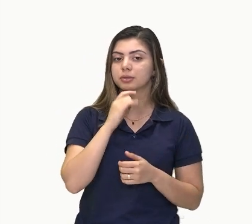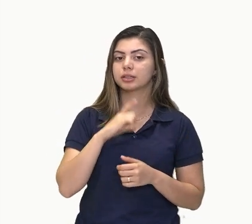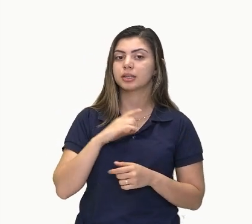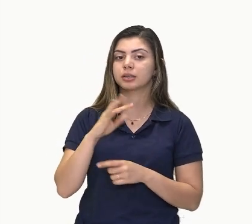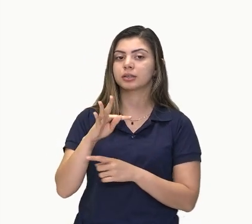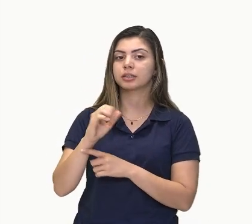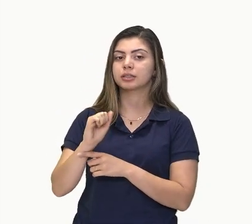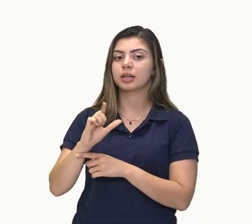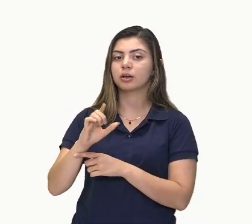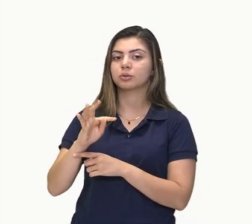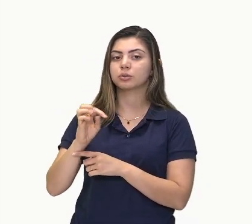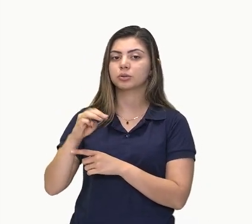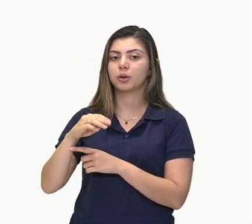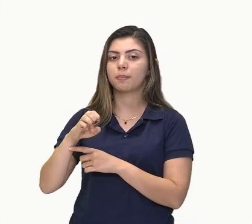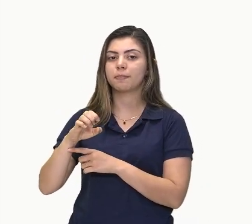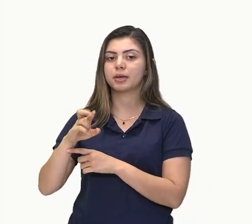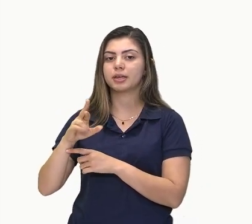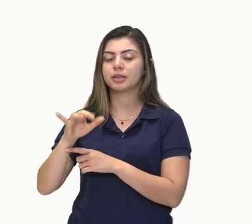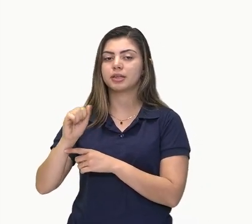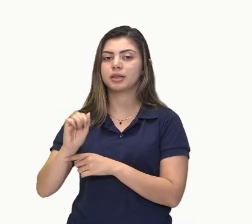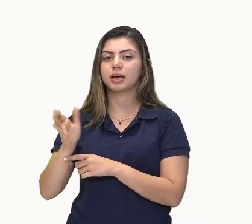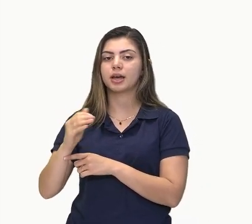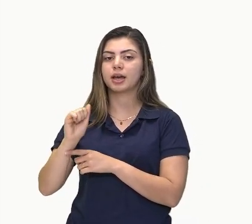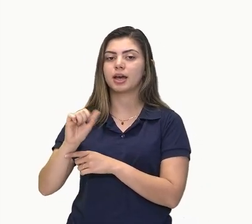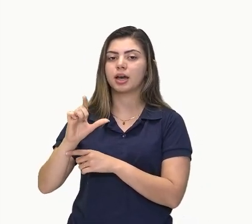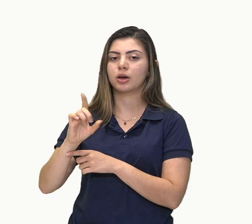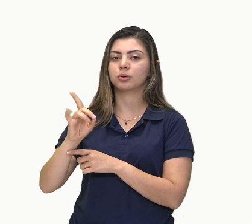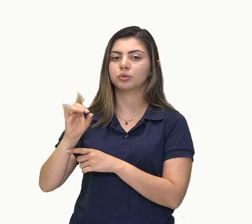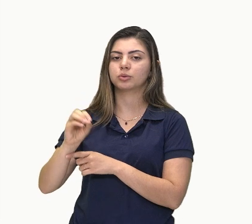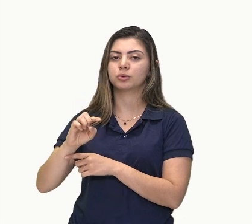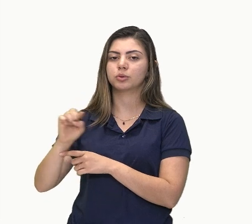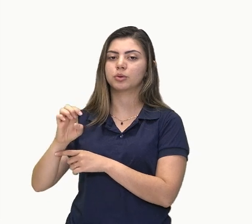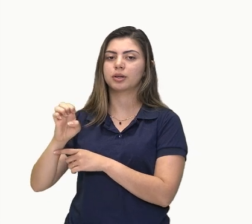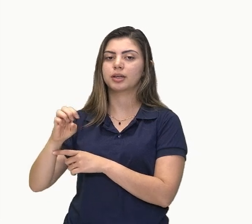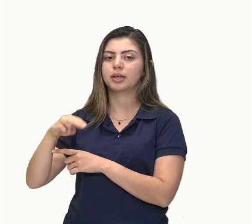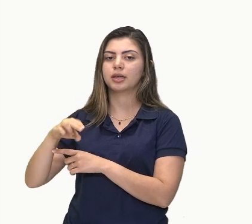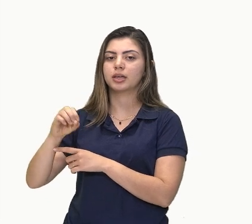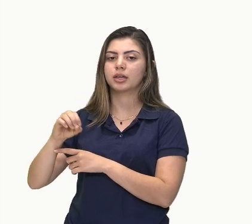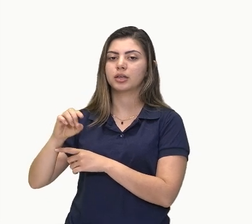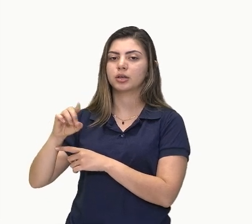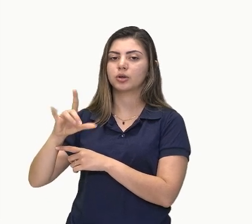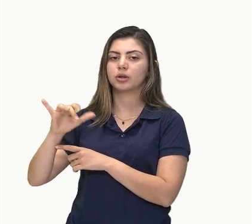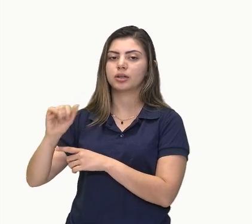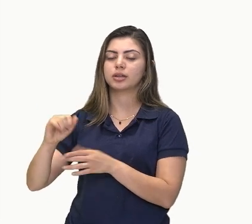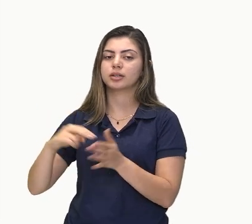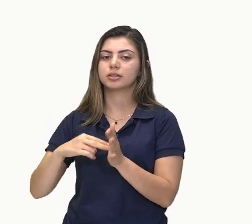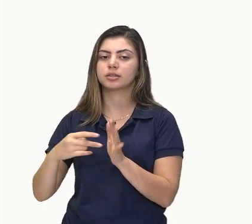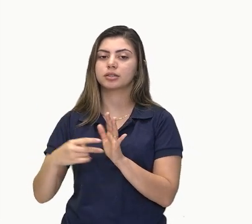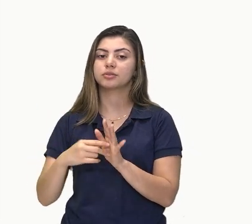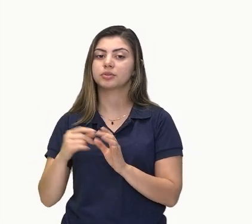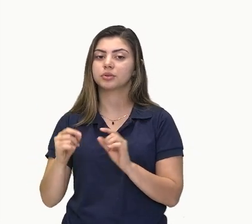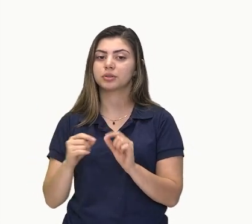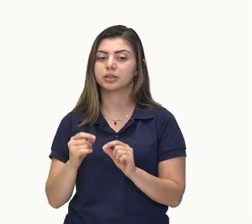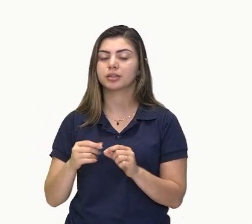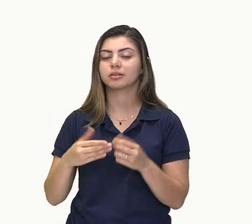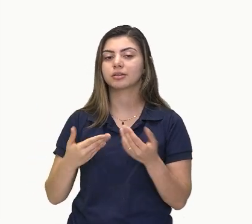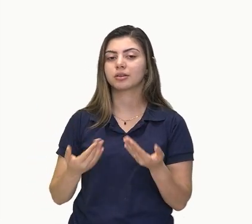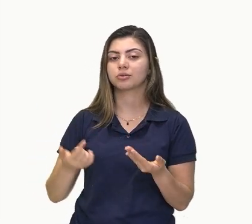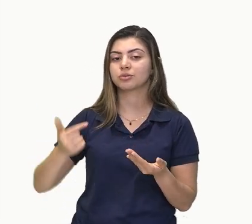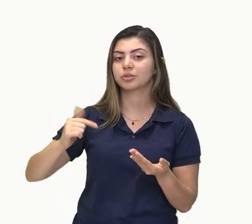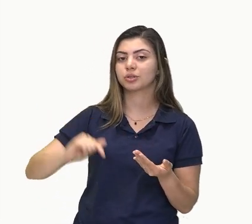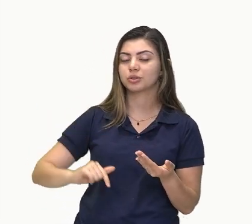tautomeria aldoenólica, significa o quê? Que o aldeído, olha, novamente, eu